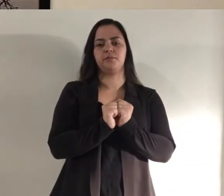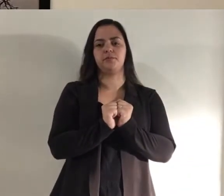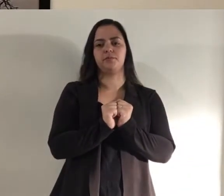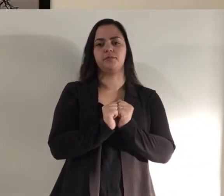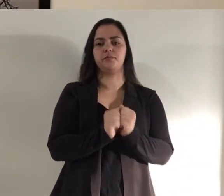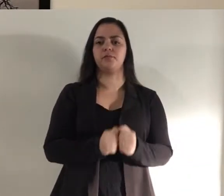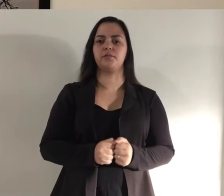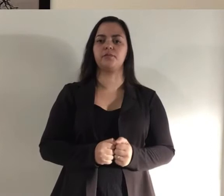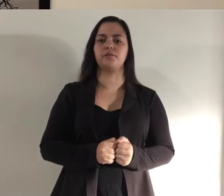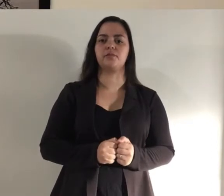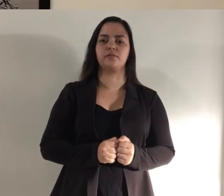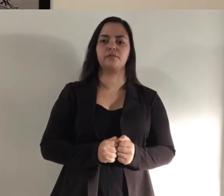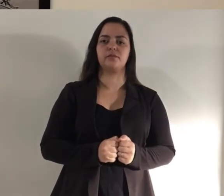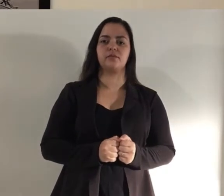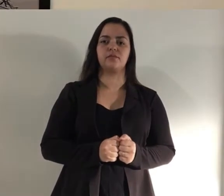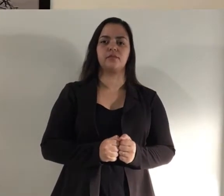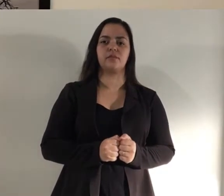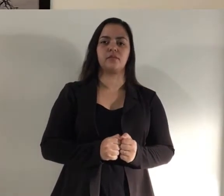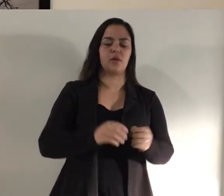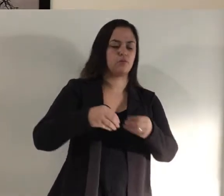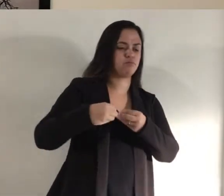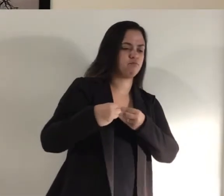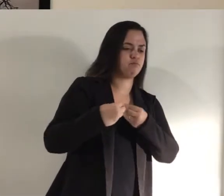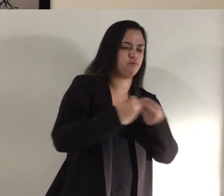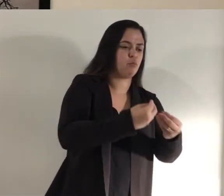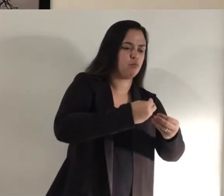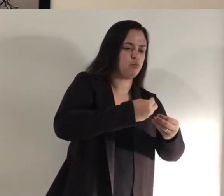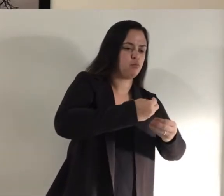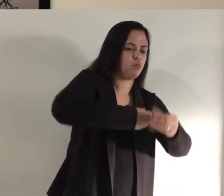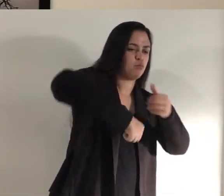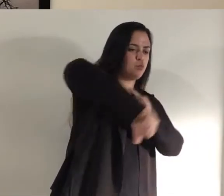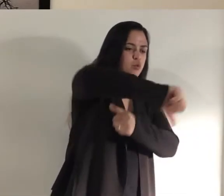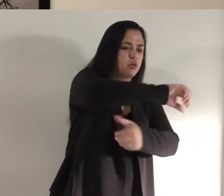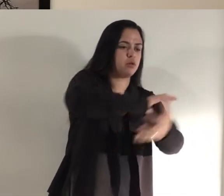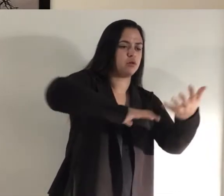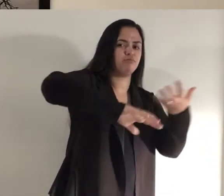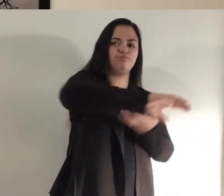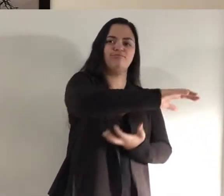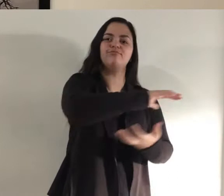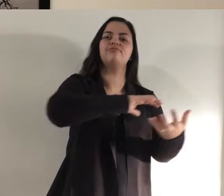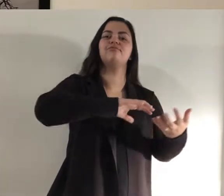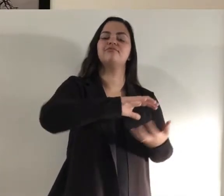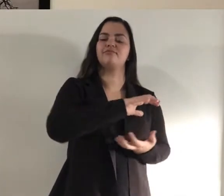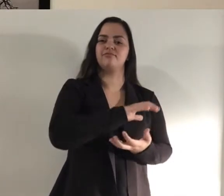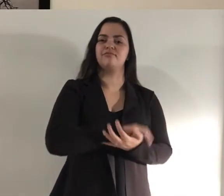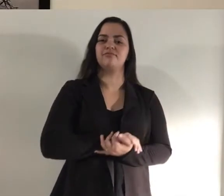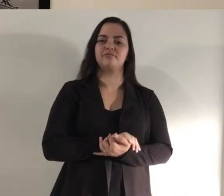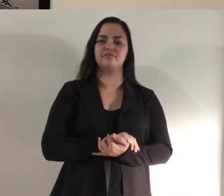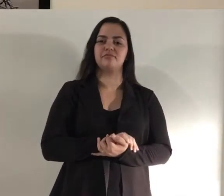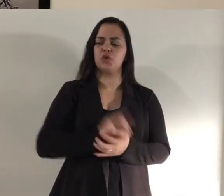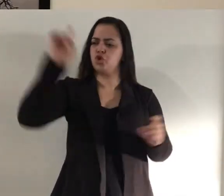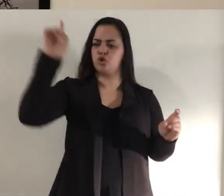trazendo transformações. Quando ele chegou ali, de maneira extraordinária, João diz que as portas